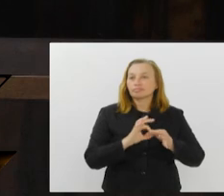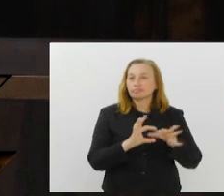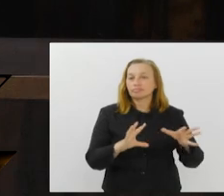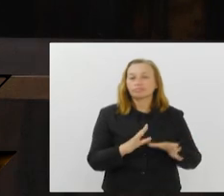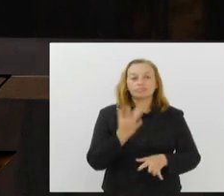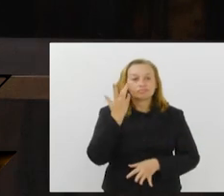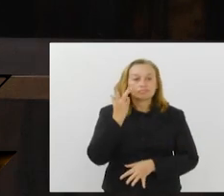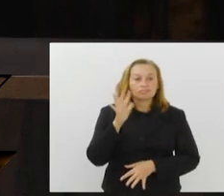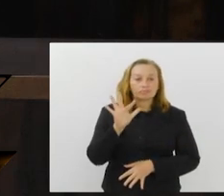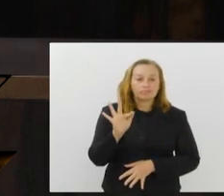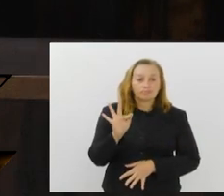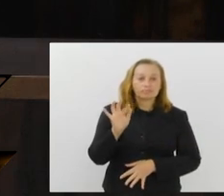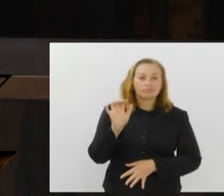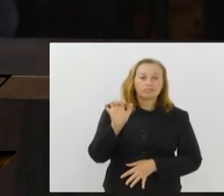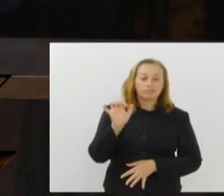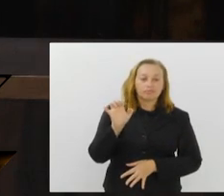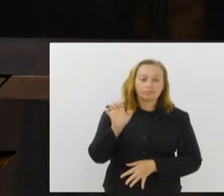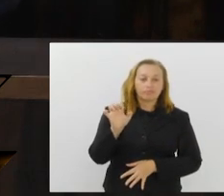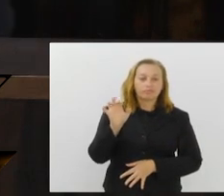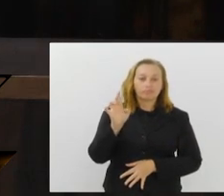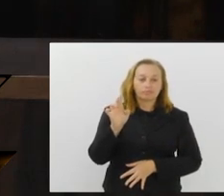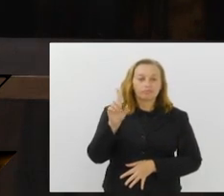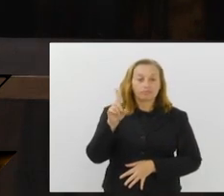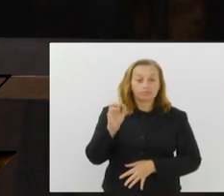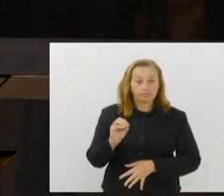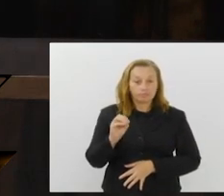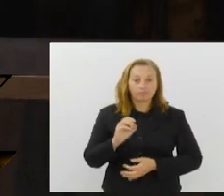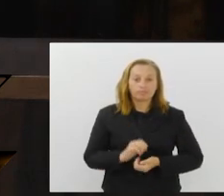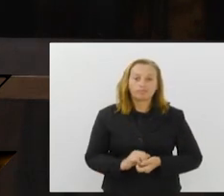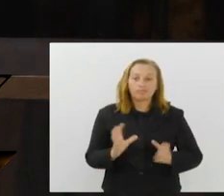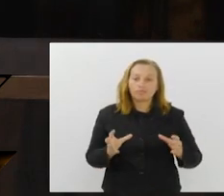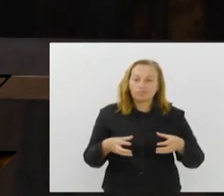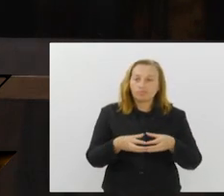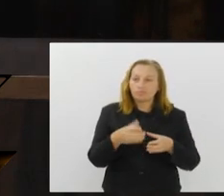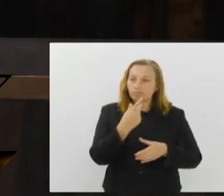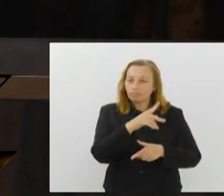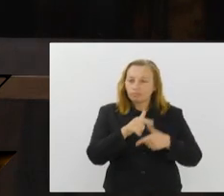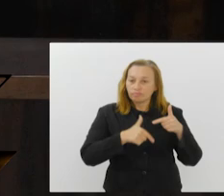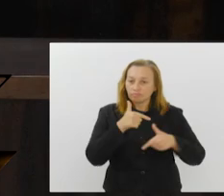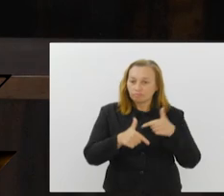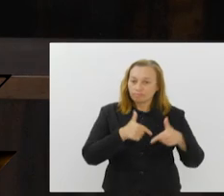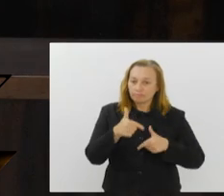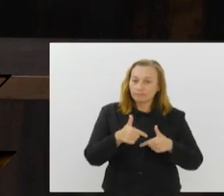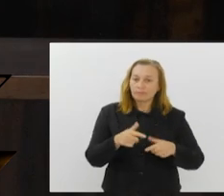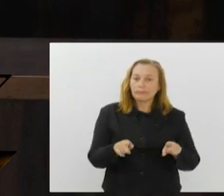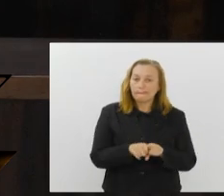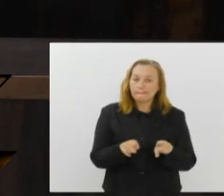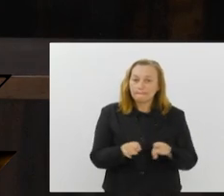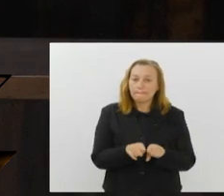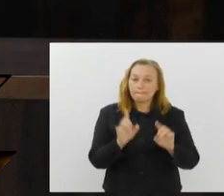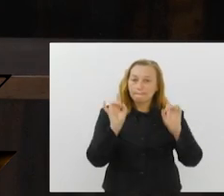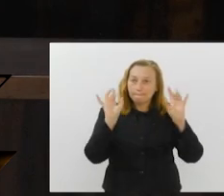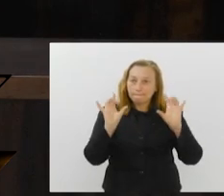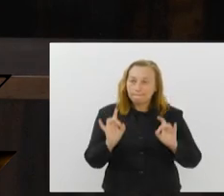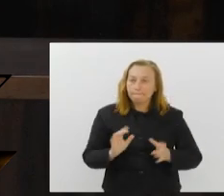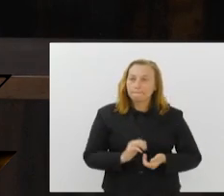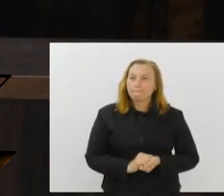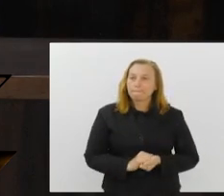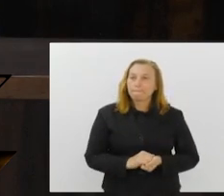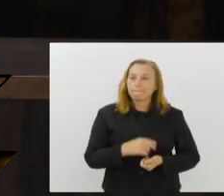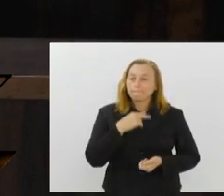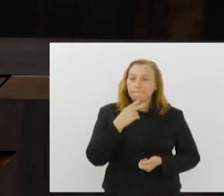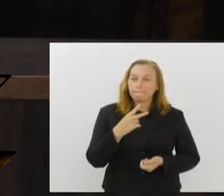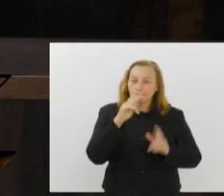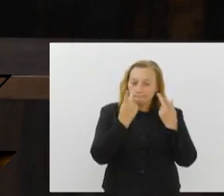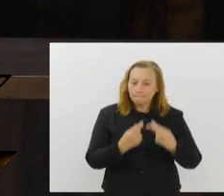Fernandes que você com o conjunto da sua obra e e também especialmente com a com a voz humana o